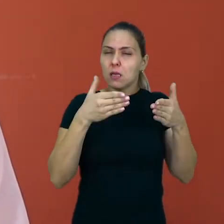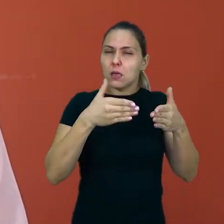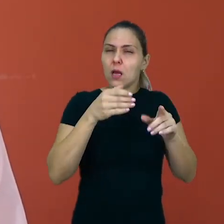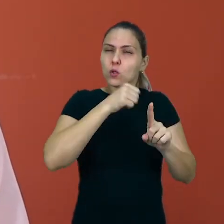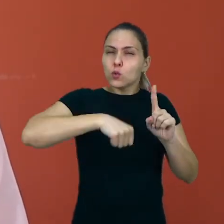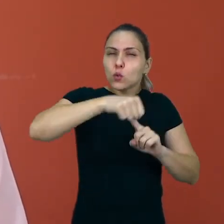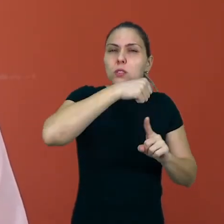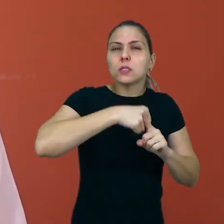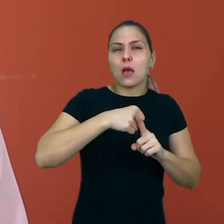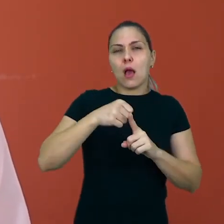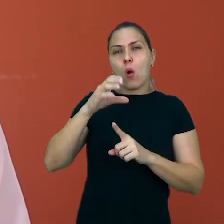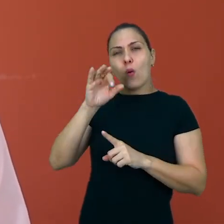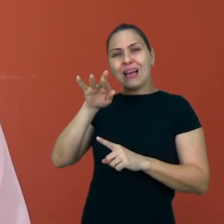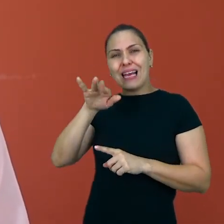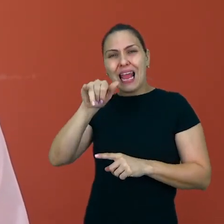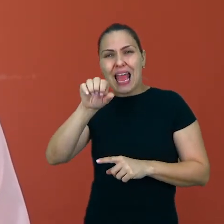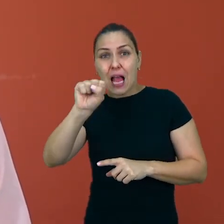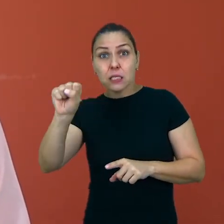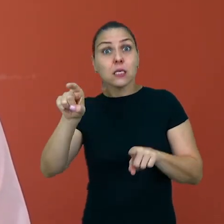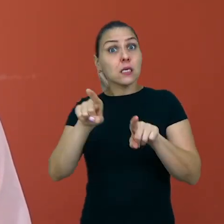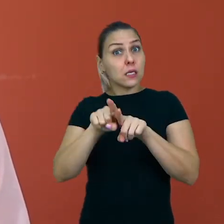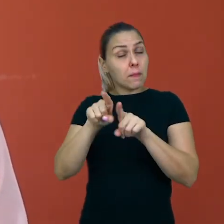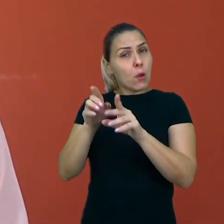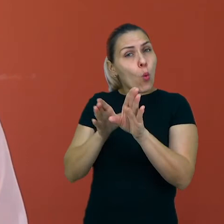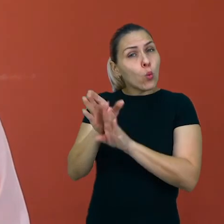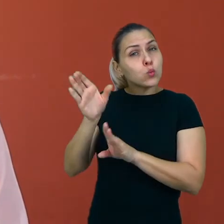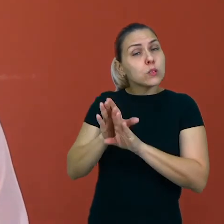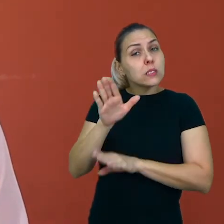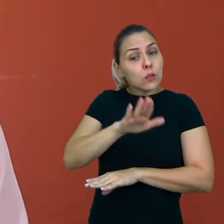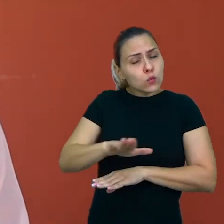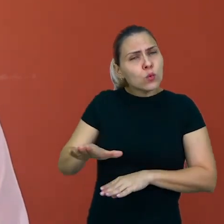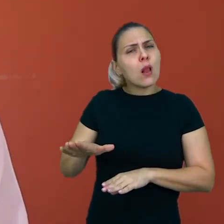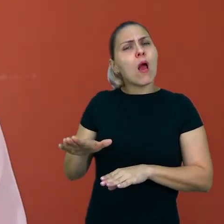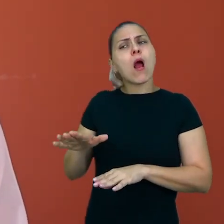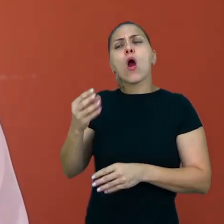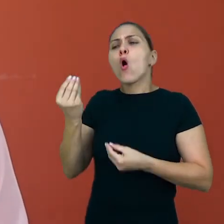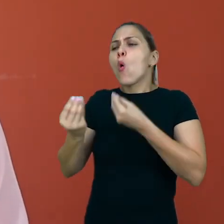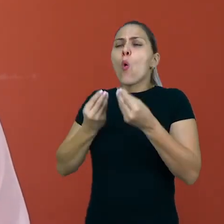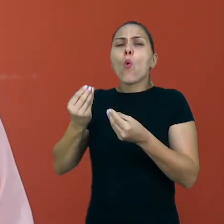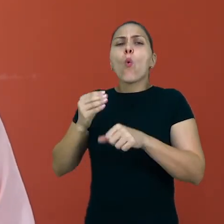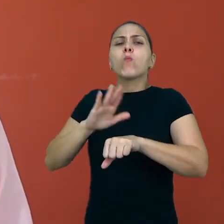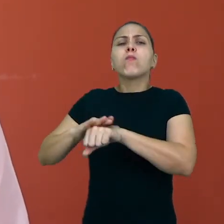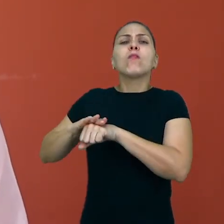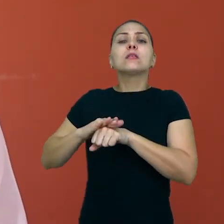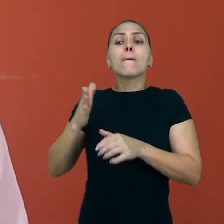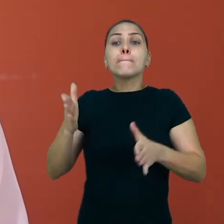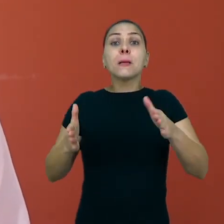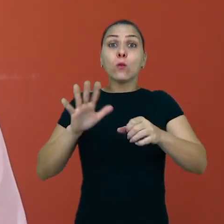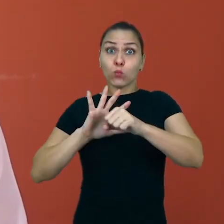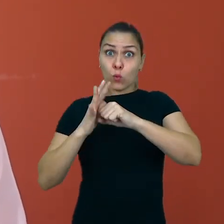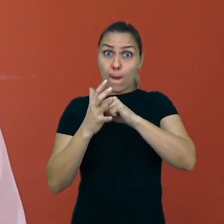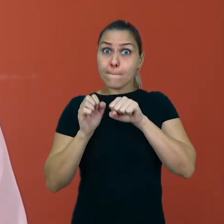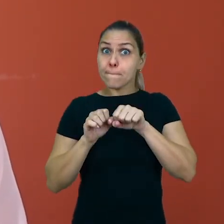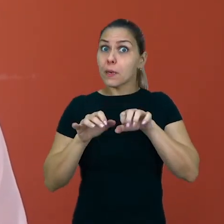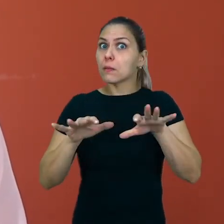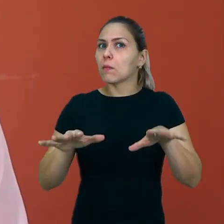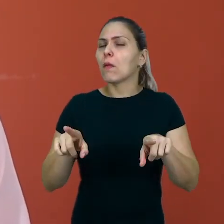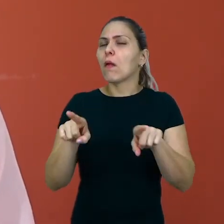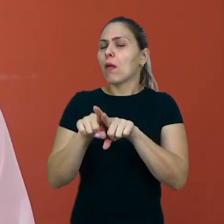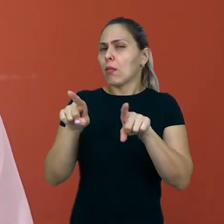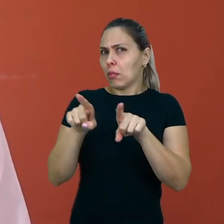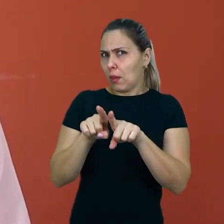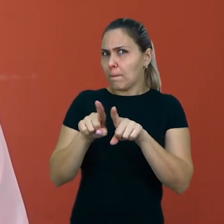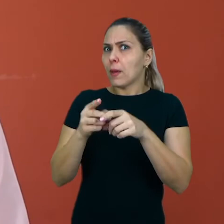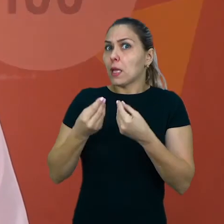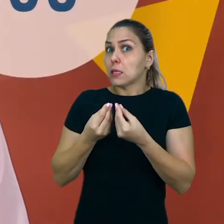Especializados de Assistência Social, os CREAS, e os Conselhos Tutelares do seu município estão atendendo nesse período de pandemia.